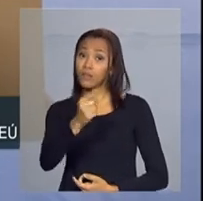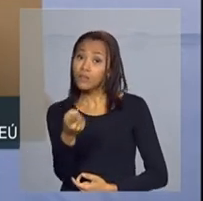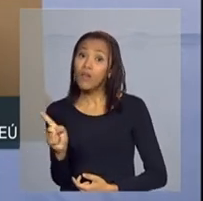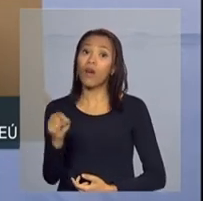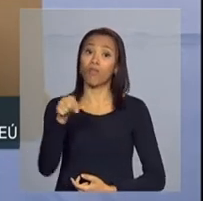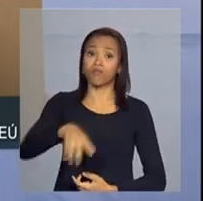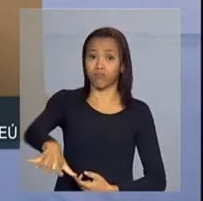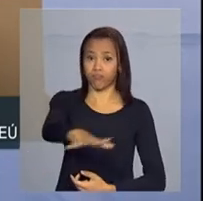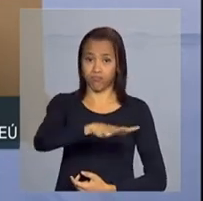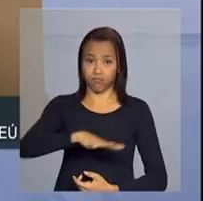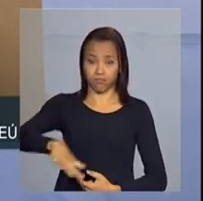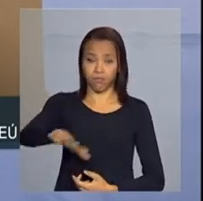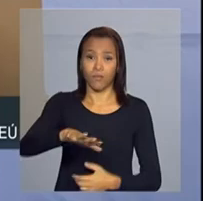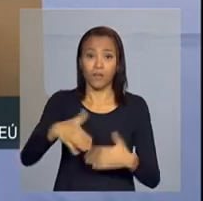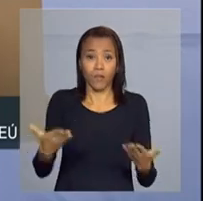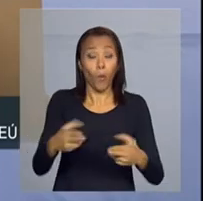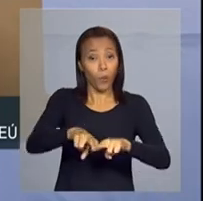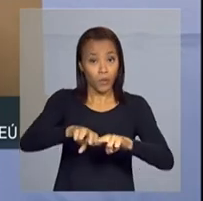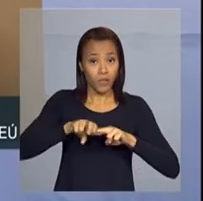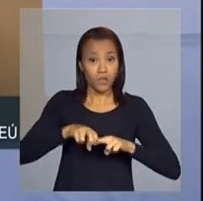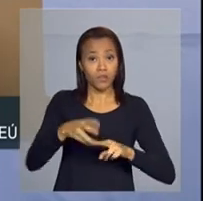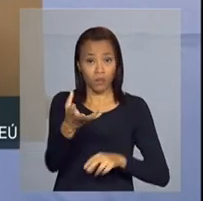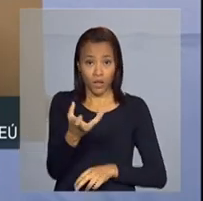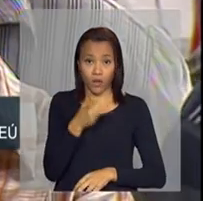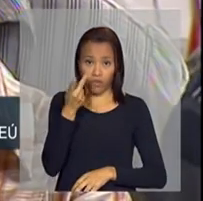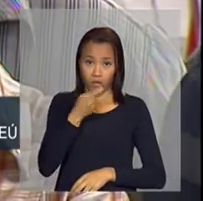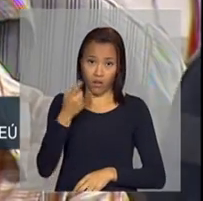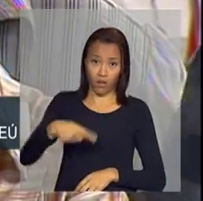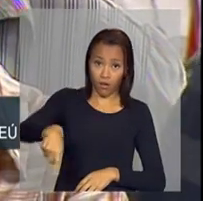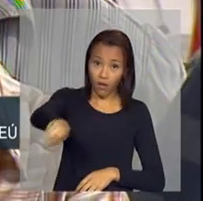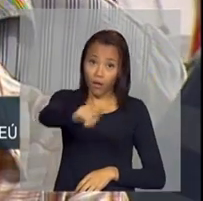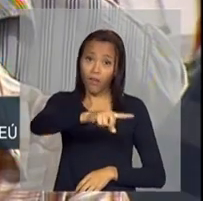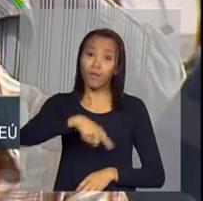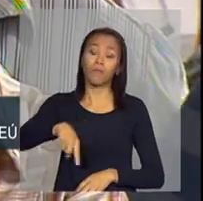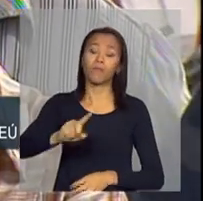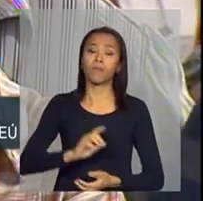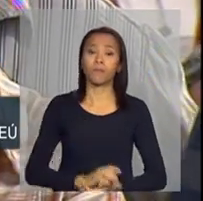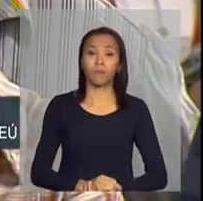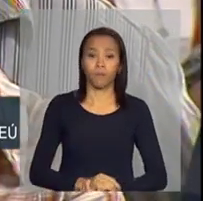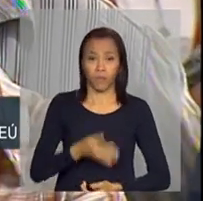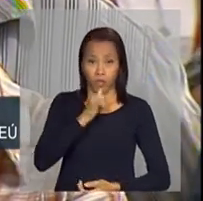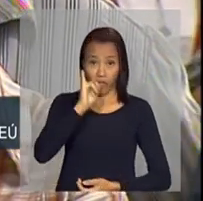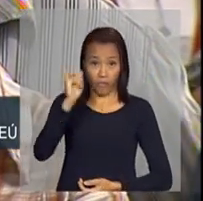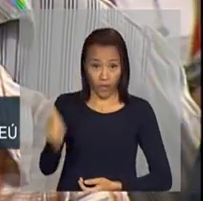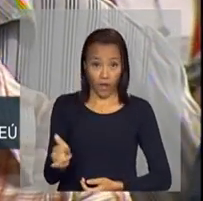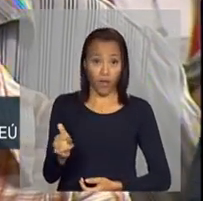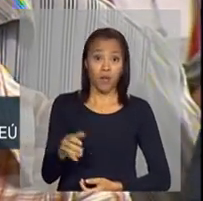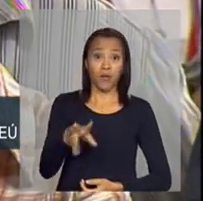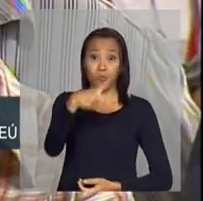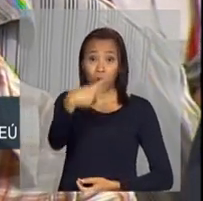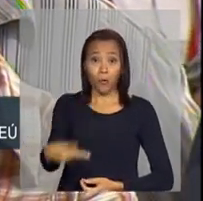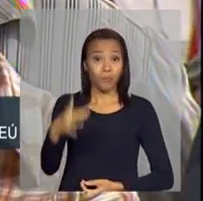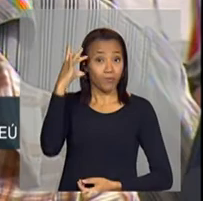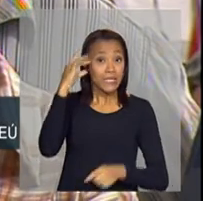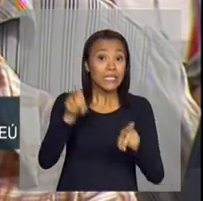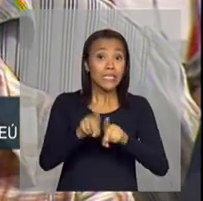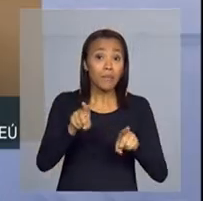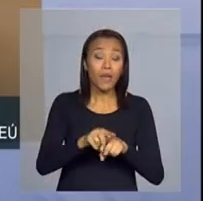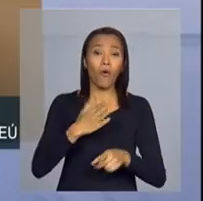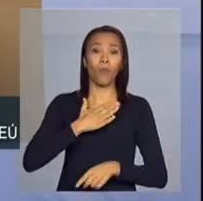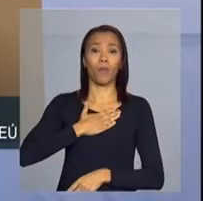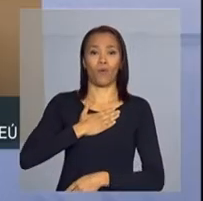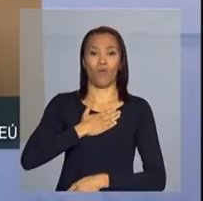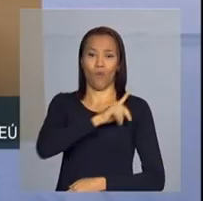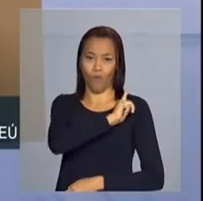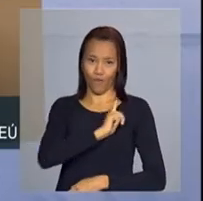isso que eu quero dizer à senhora e ao meu governador que eu